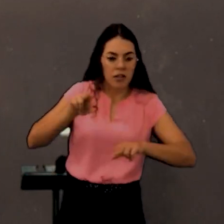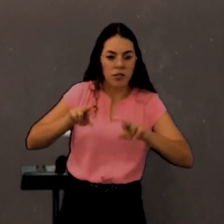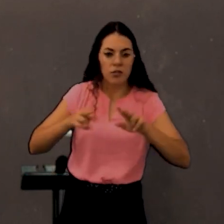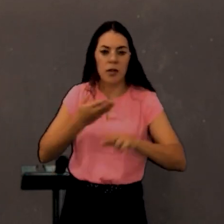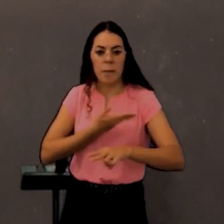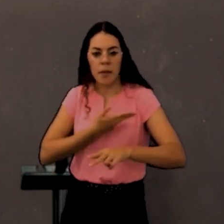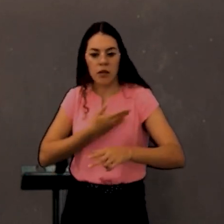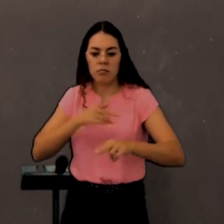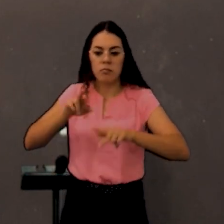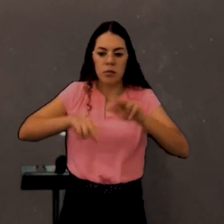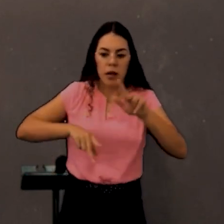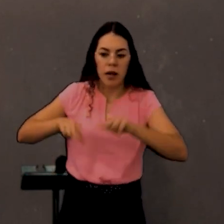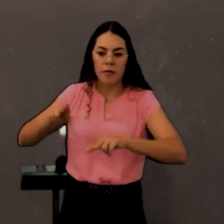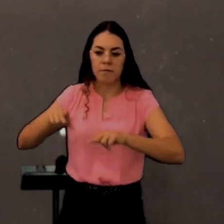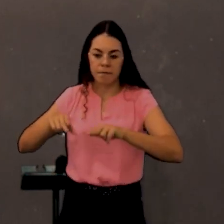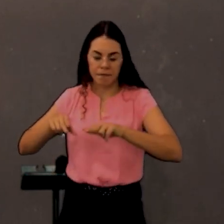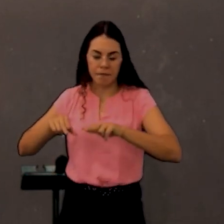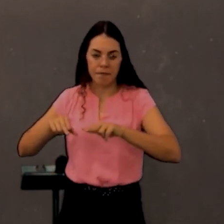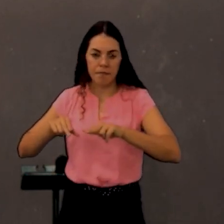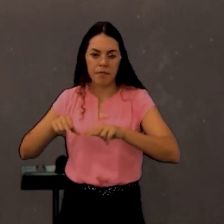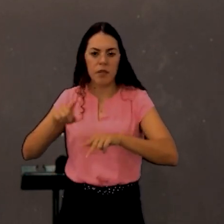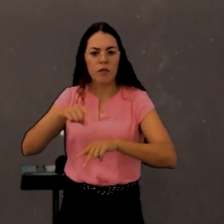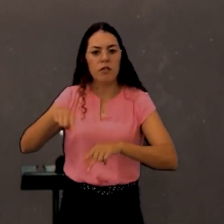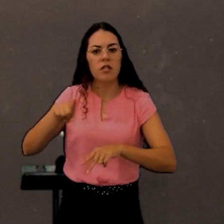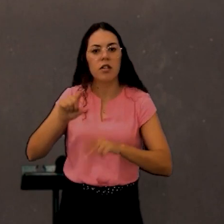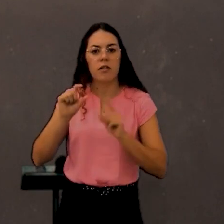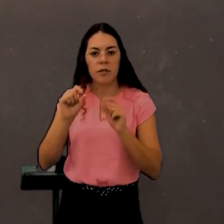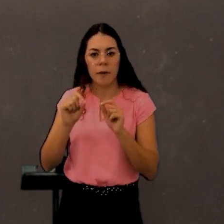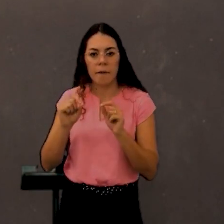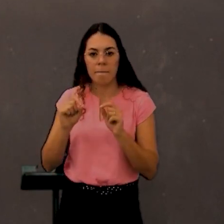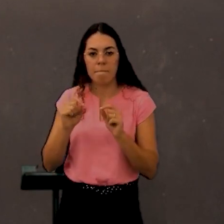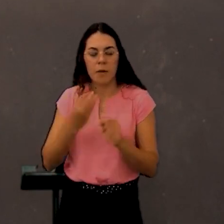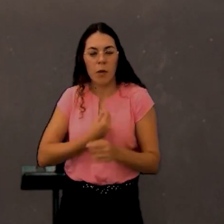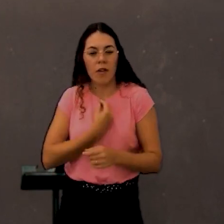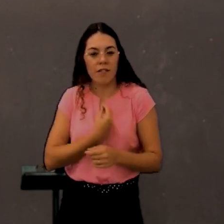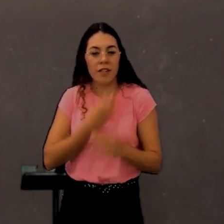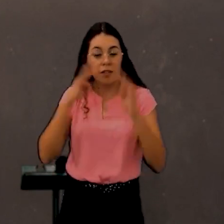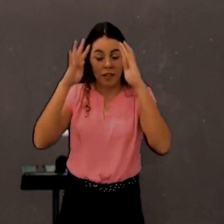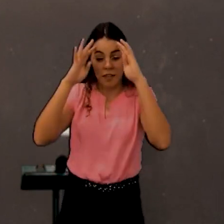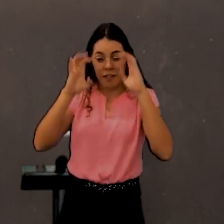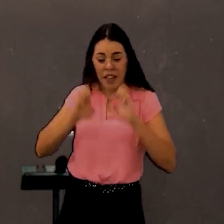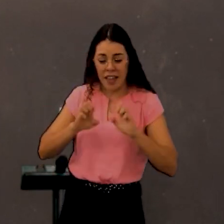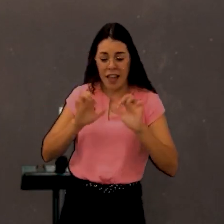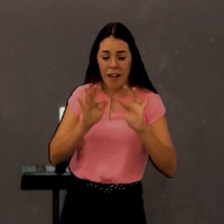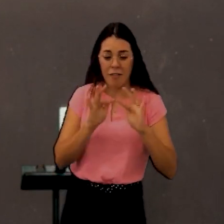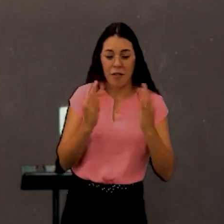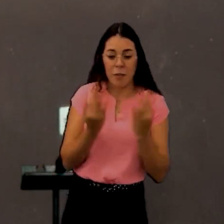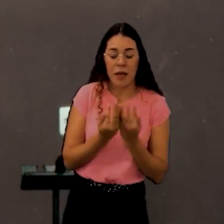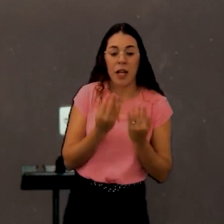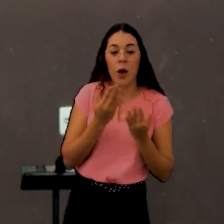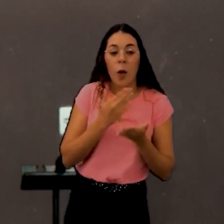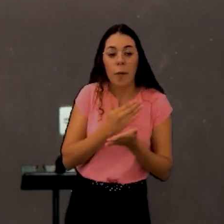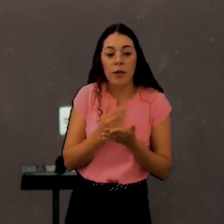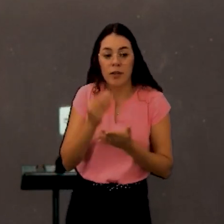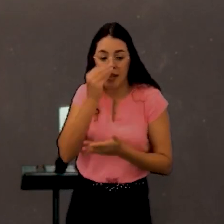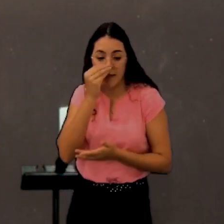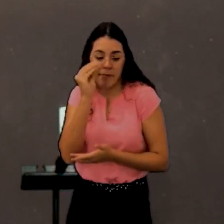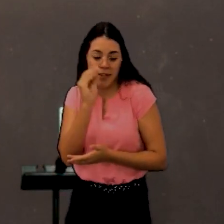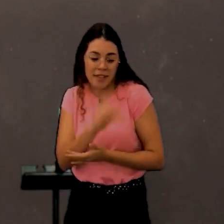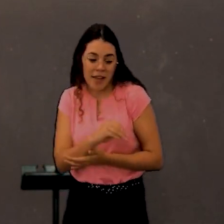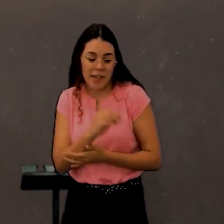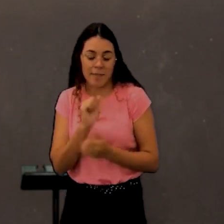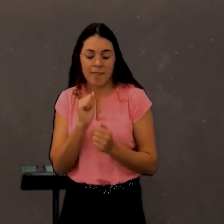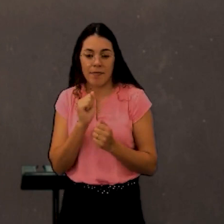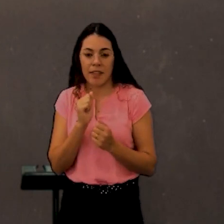pessoa serão os da sua própria casa. Você já foi vítima disso? Você tentou viver uma fé que tua família começou a te desprezar? Que tua família